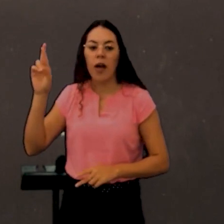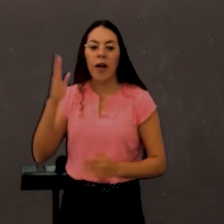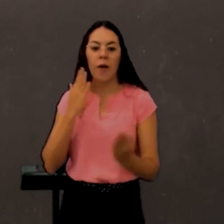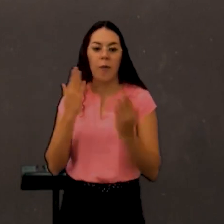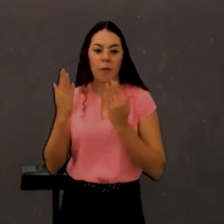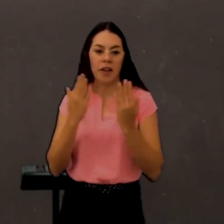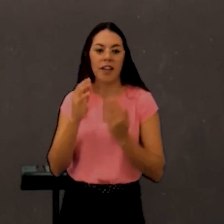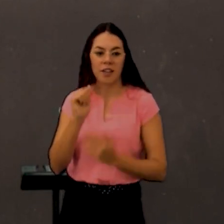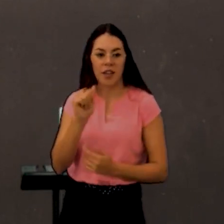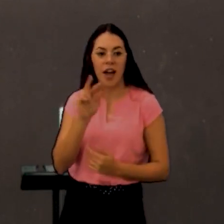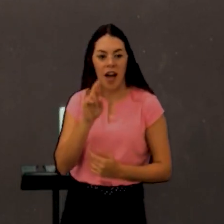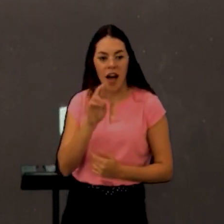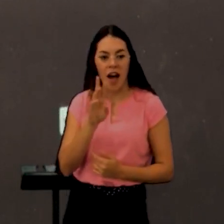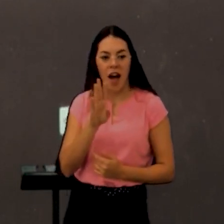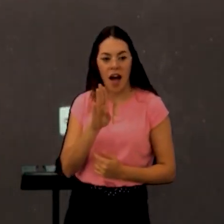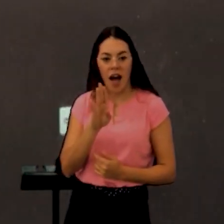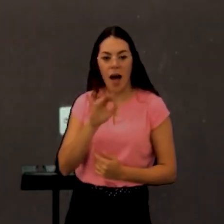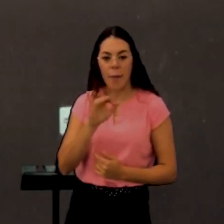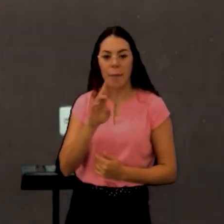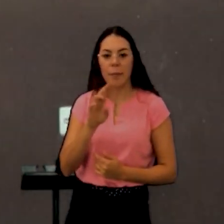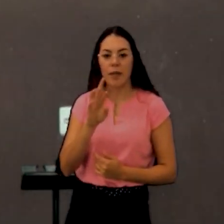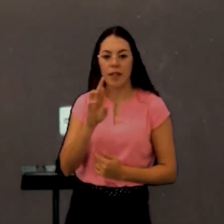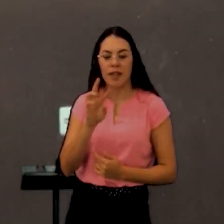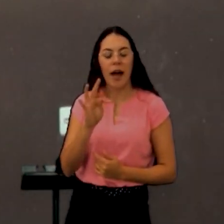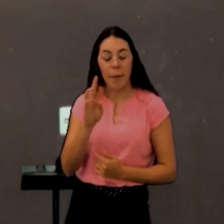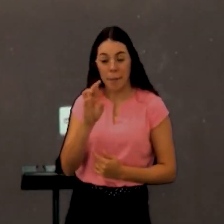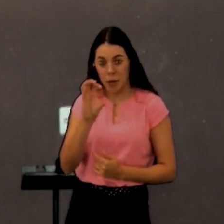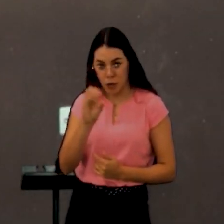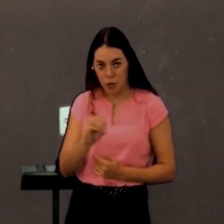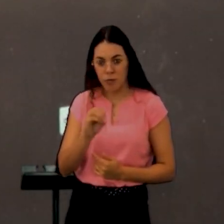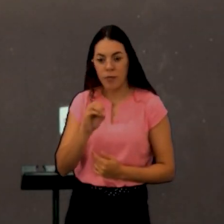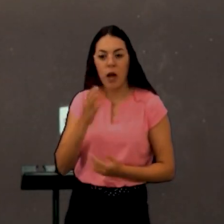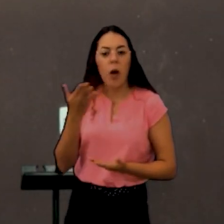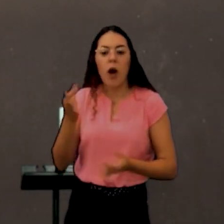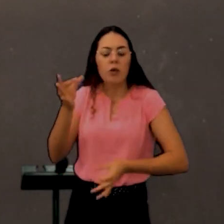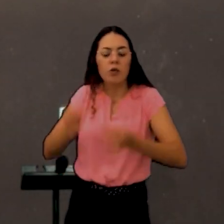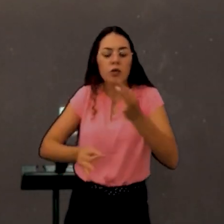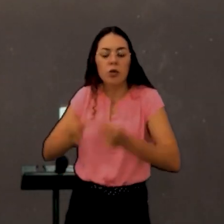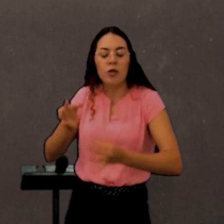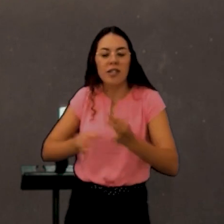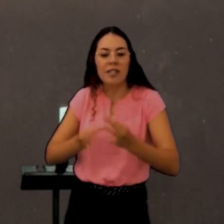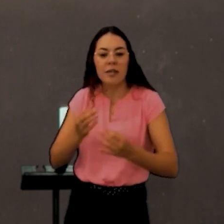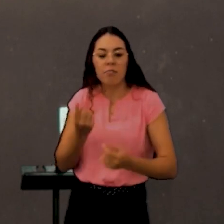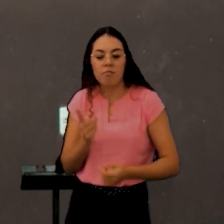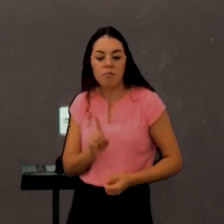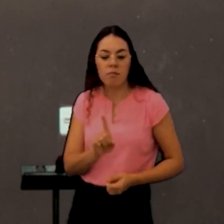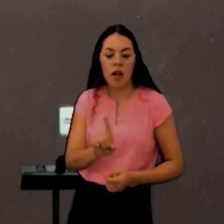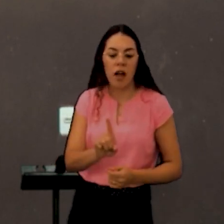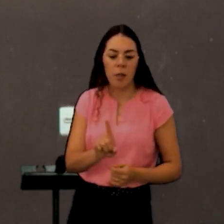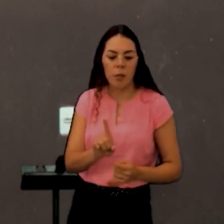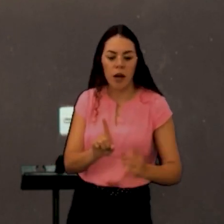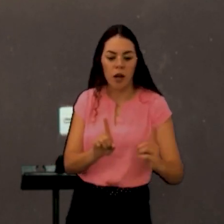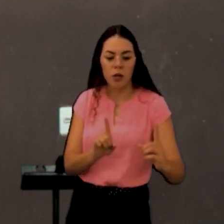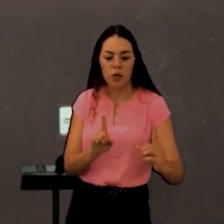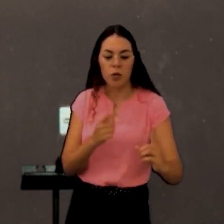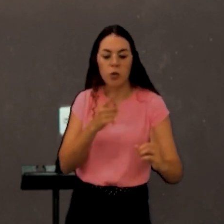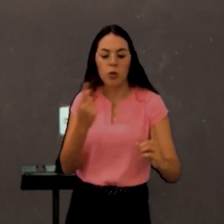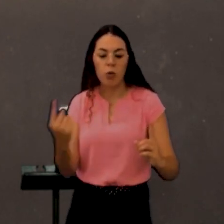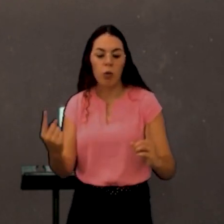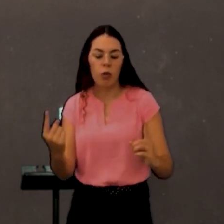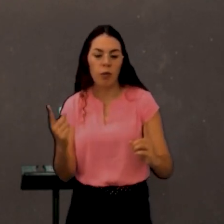tem problema com seu irmão? Sabe quem é o juiz que tem que intervir no meio para apaziguar o negócio entre vocês? A paz de